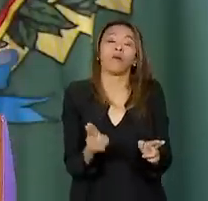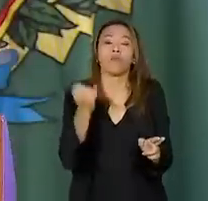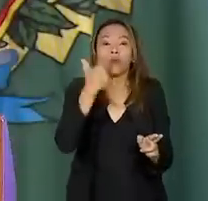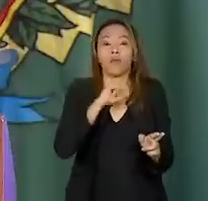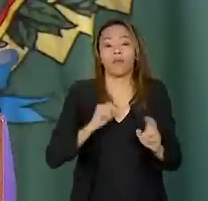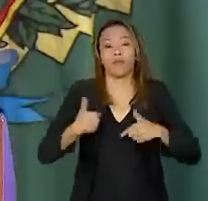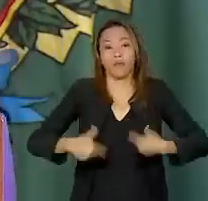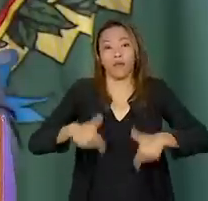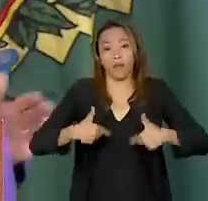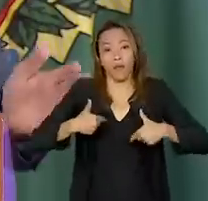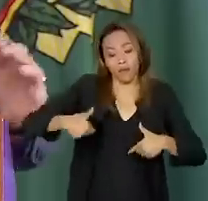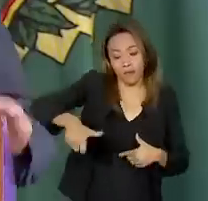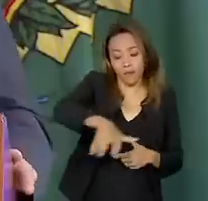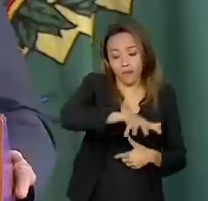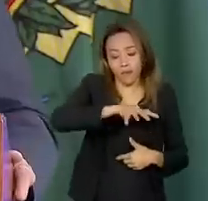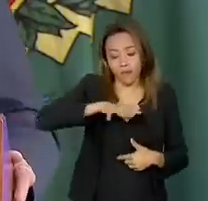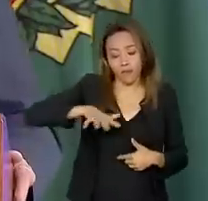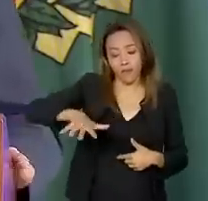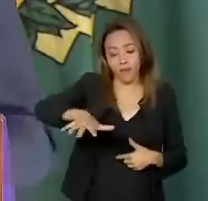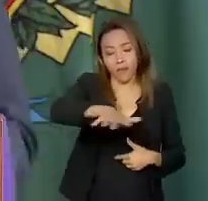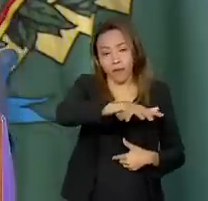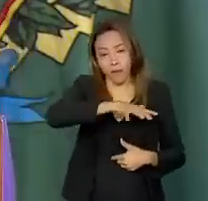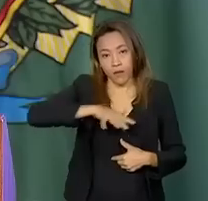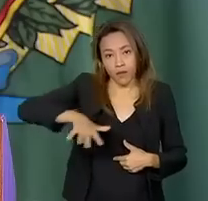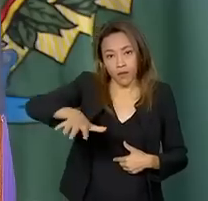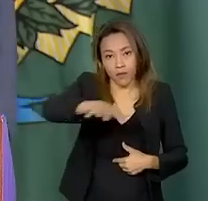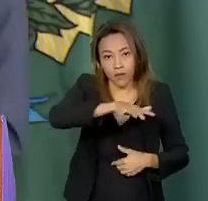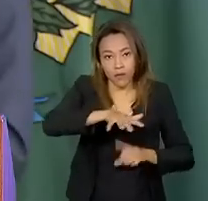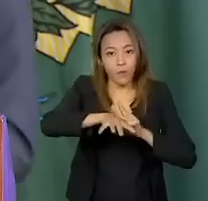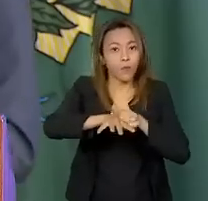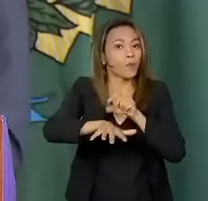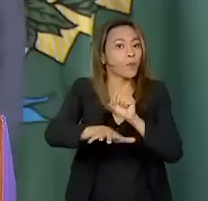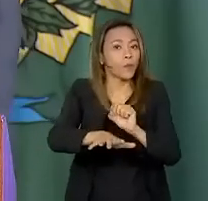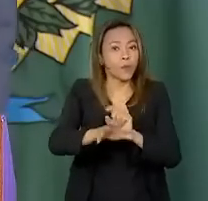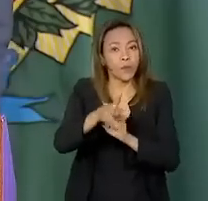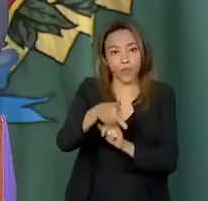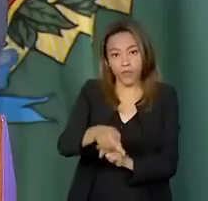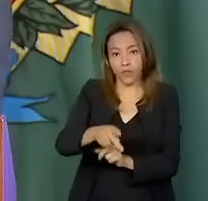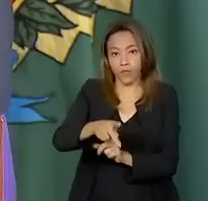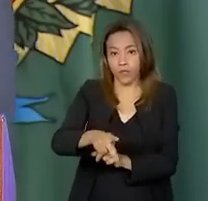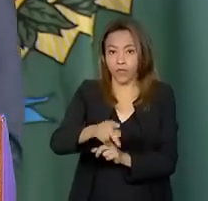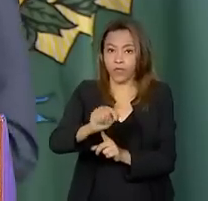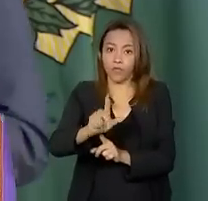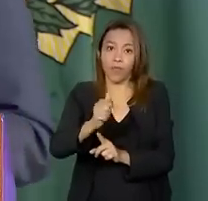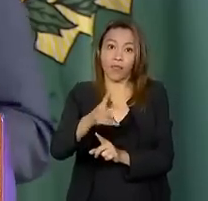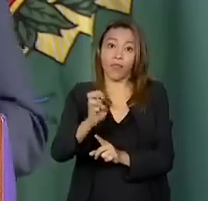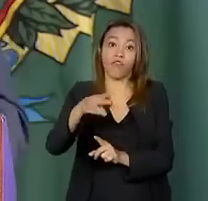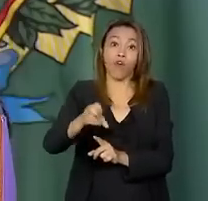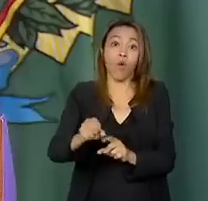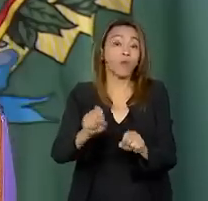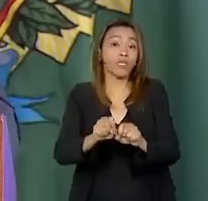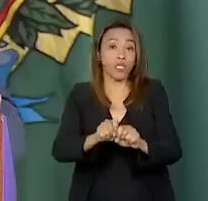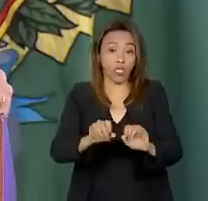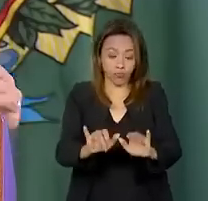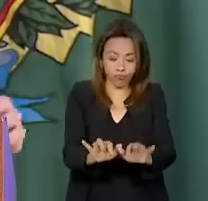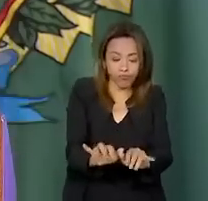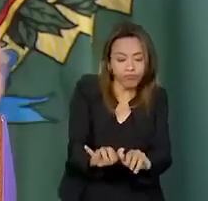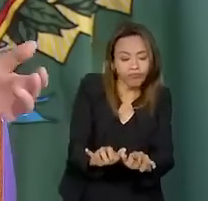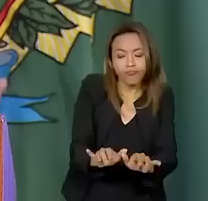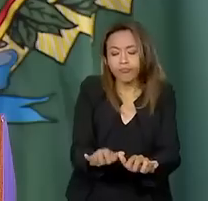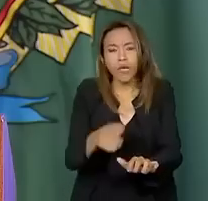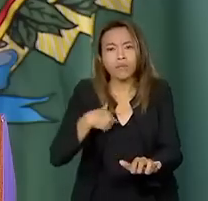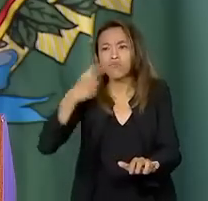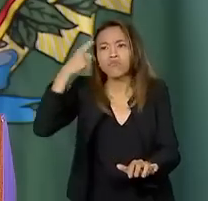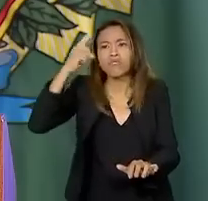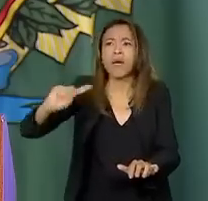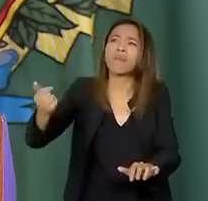setor de plataforma, que muitas vezes as pessoas não conhecem quem é o seu patrão, muitas vezes as pessoas não sabem